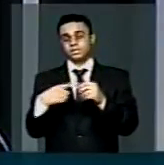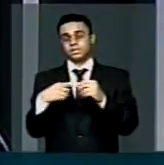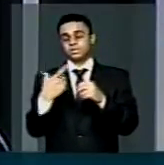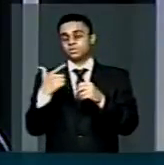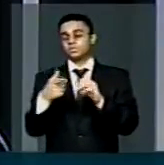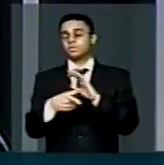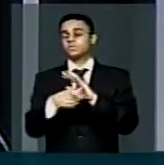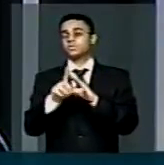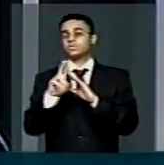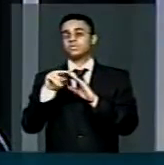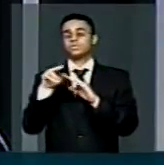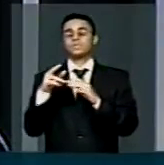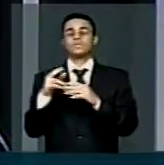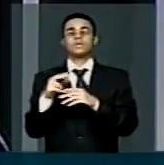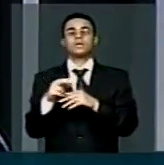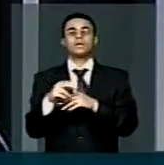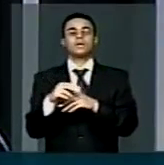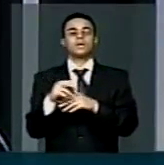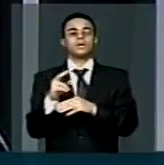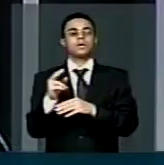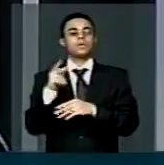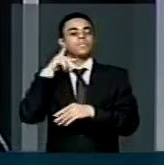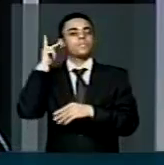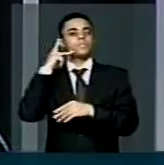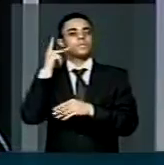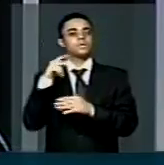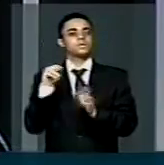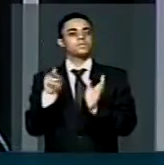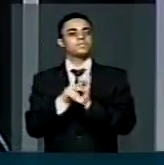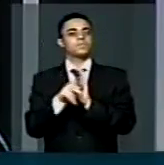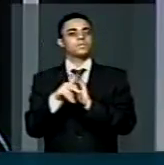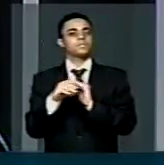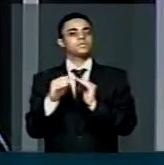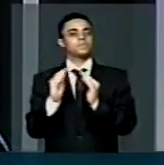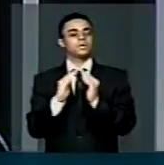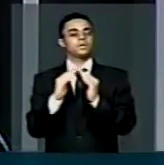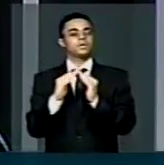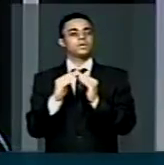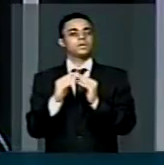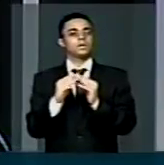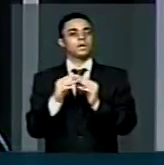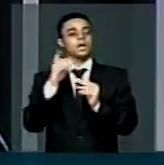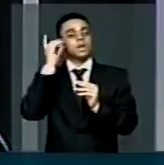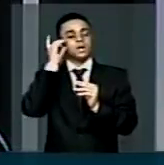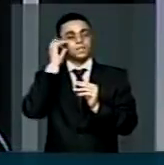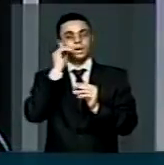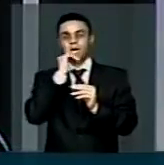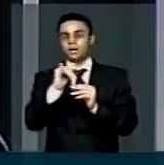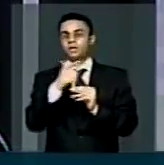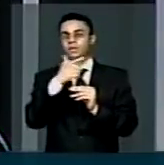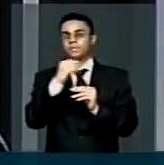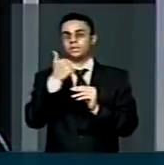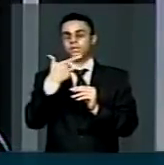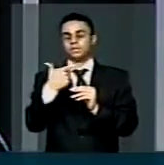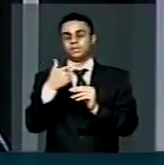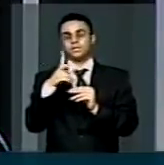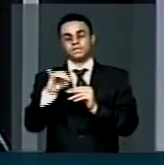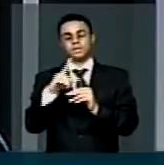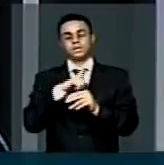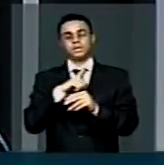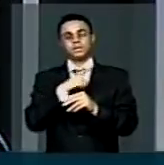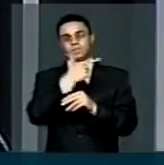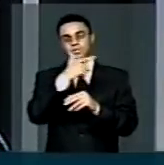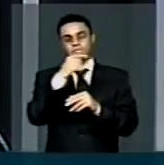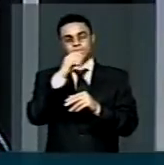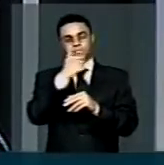política habitacional. A presidente Dilma chegou a anunciar em 2012 que ali seria erguida 2.240 casas, mas nada disso